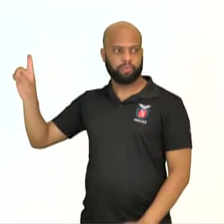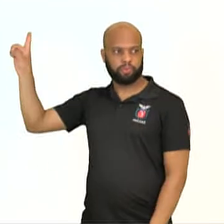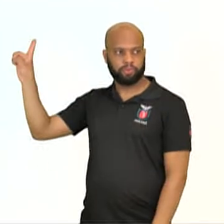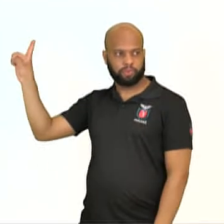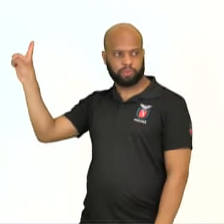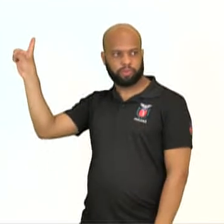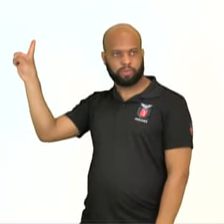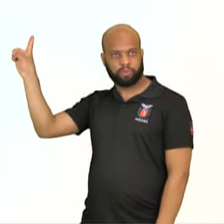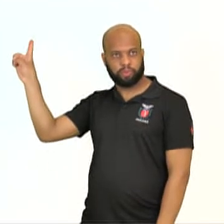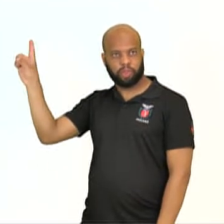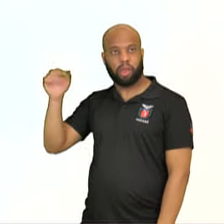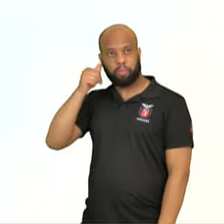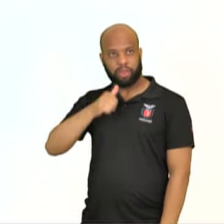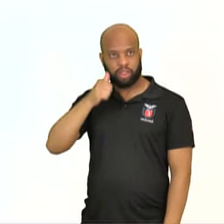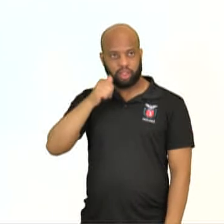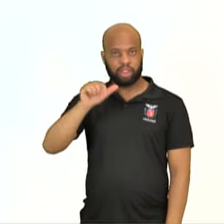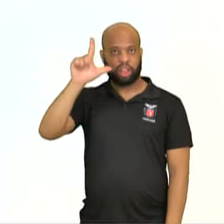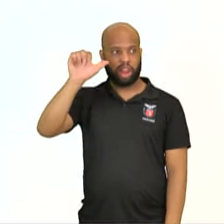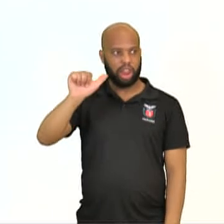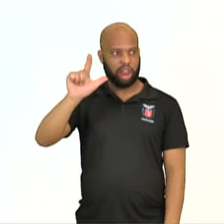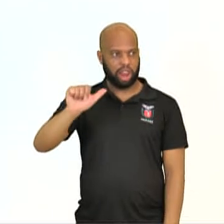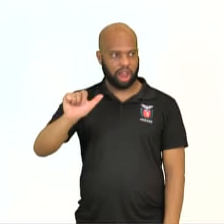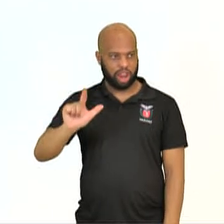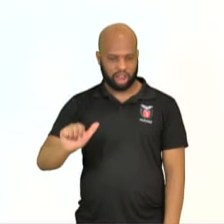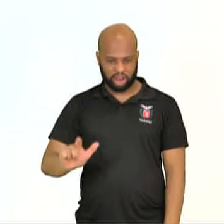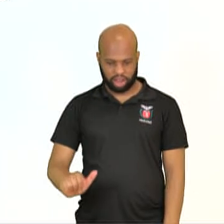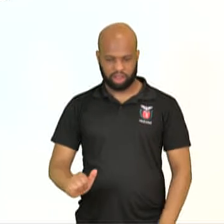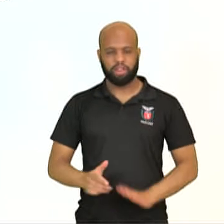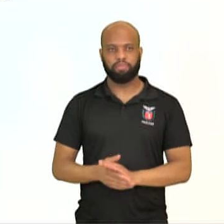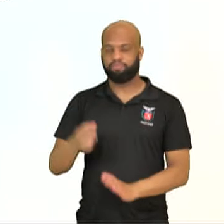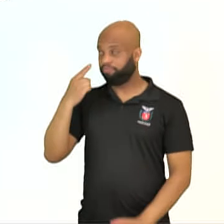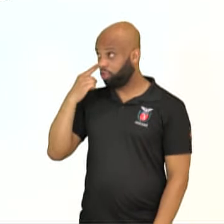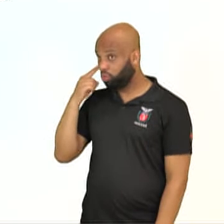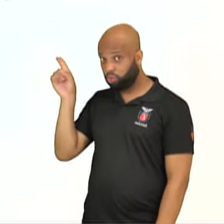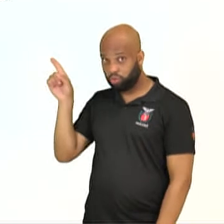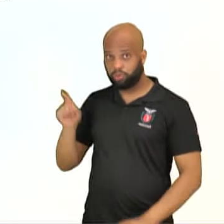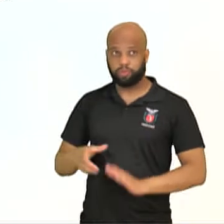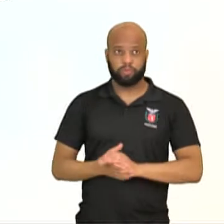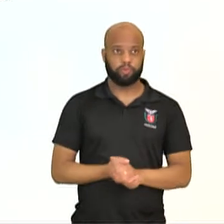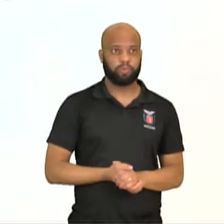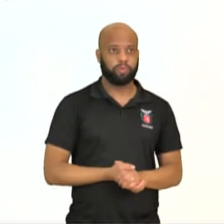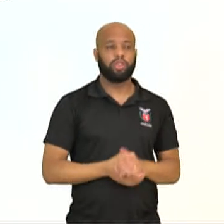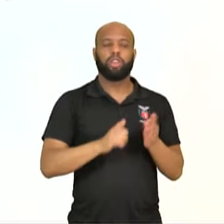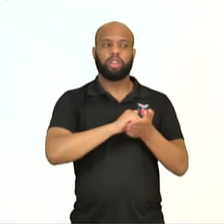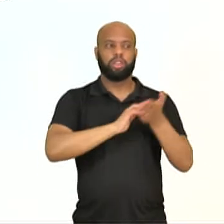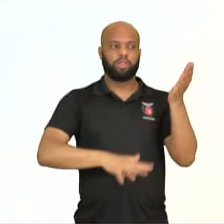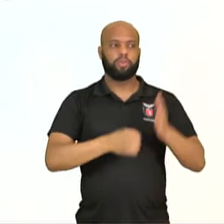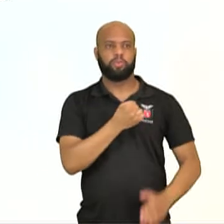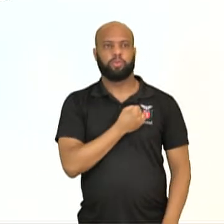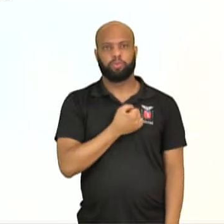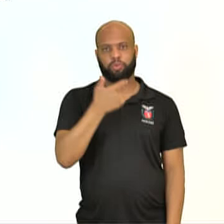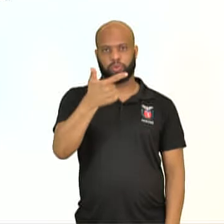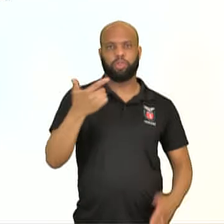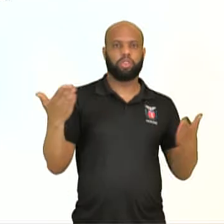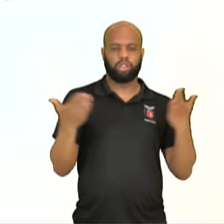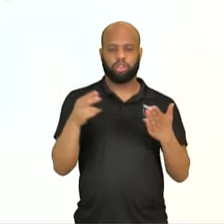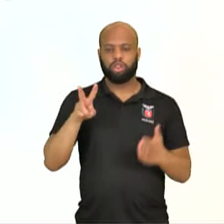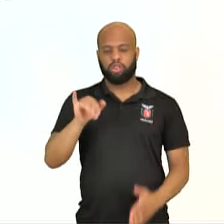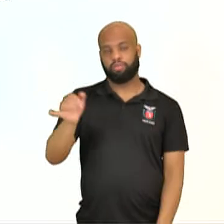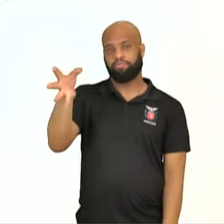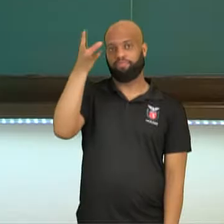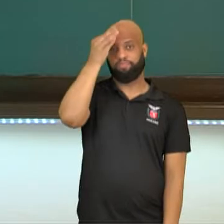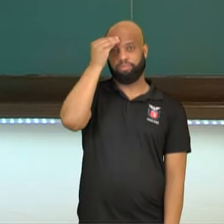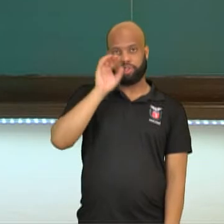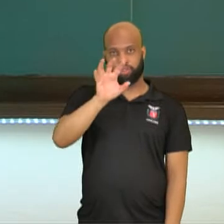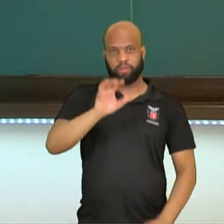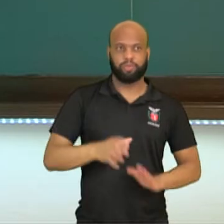certidumbre, la cumbre, las legumbres, la incertidumbre. Beleza? atividade para a gente fixar